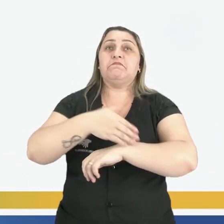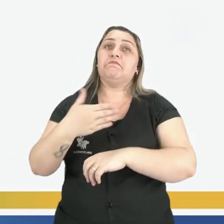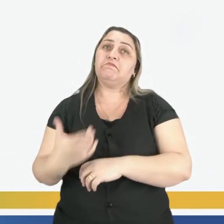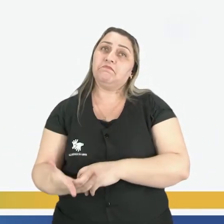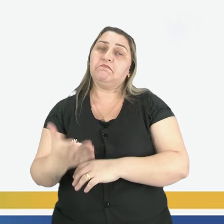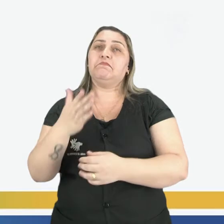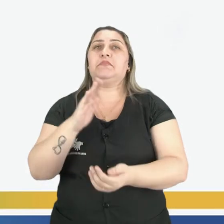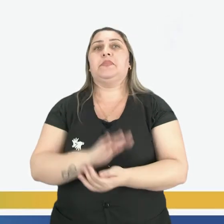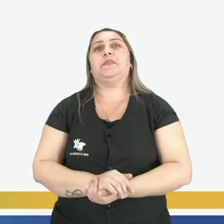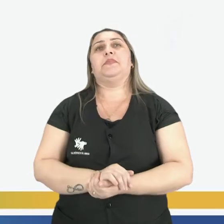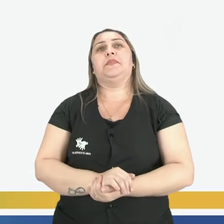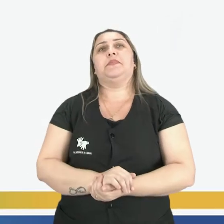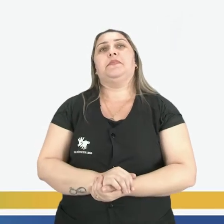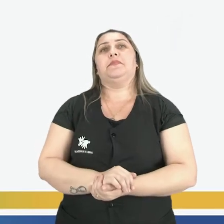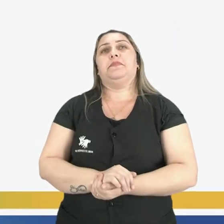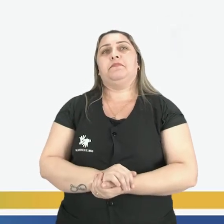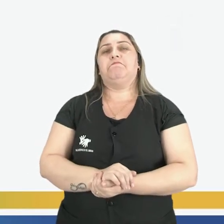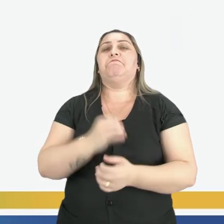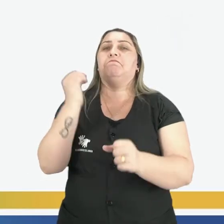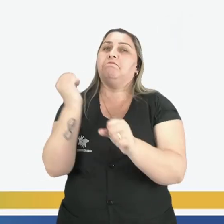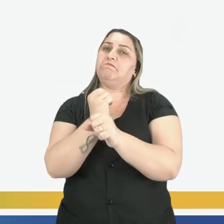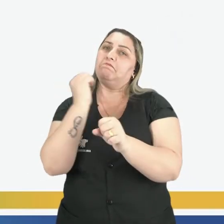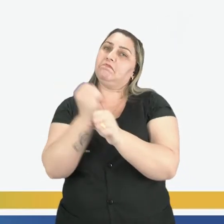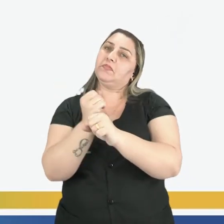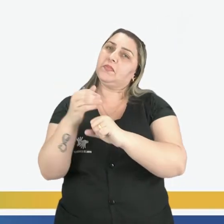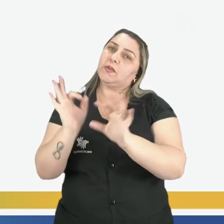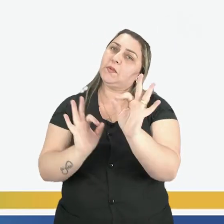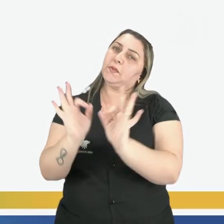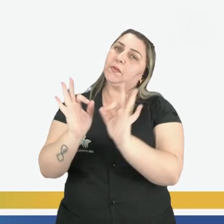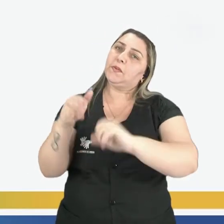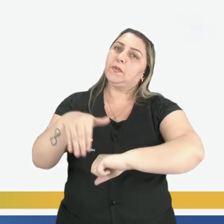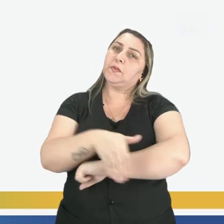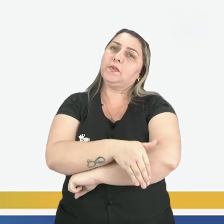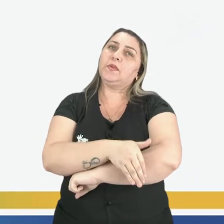de terra. Então, o homem construiu essa estrada.